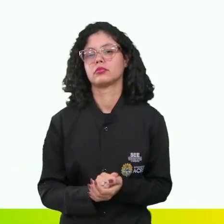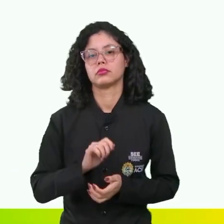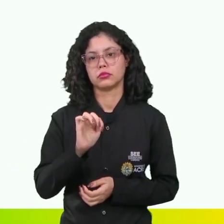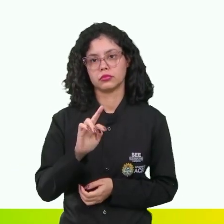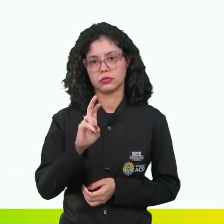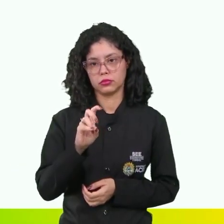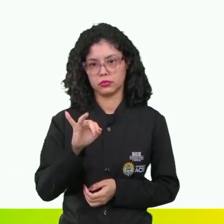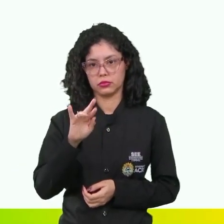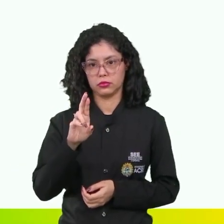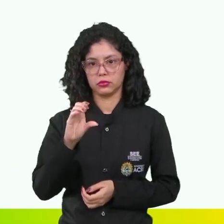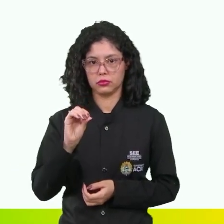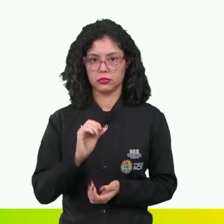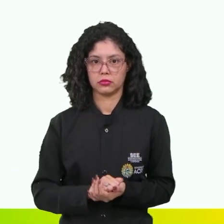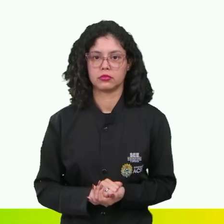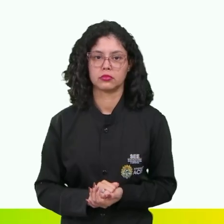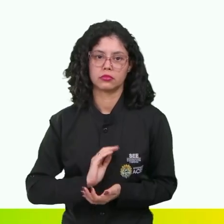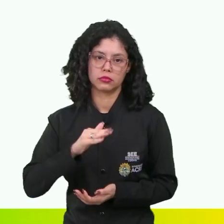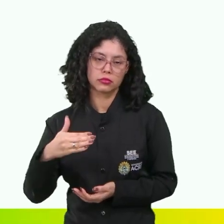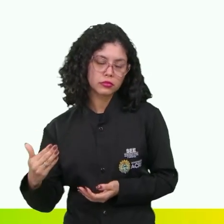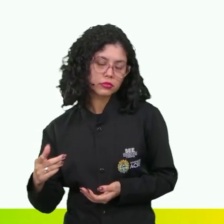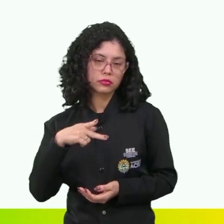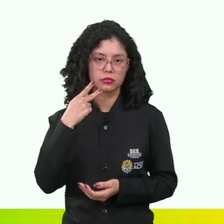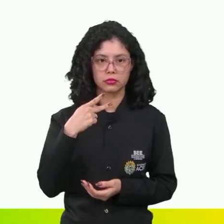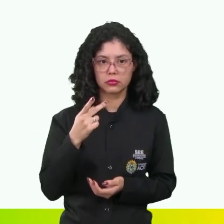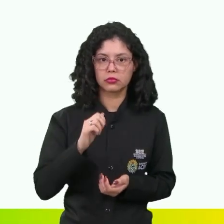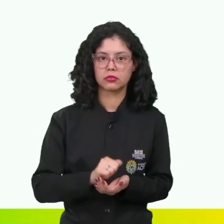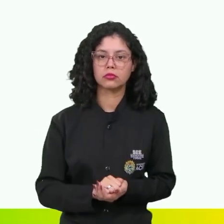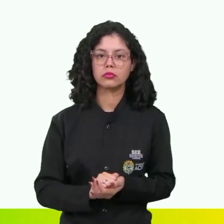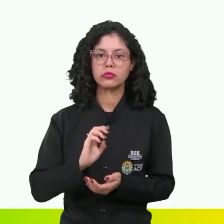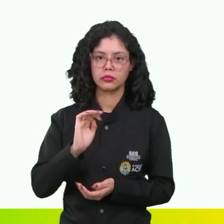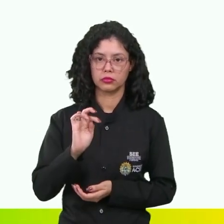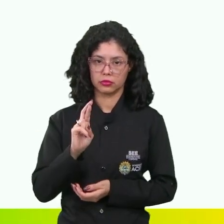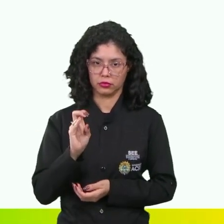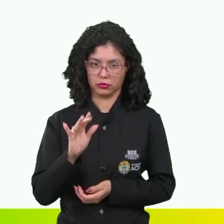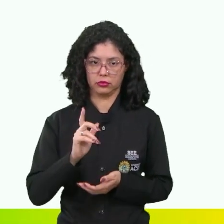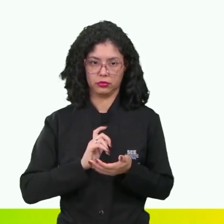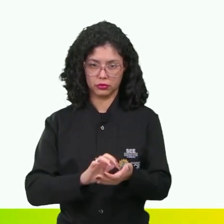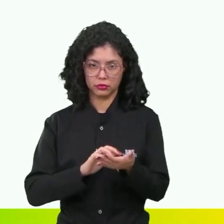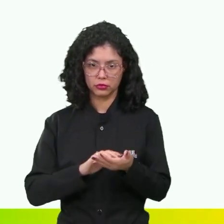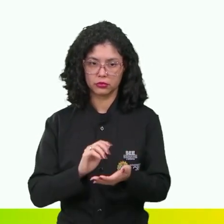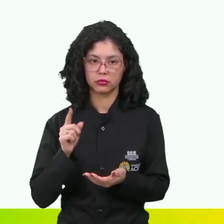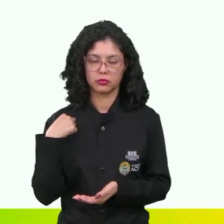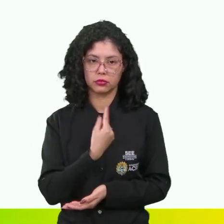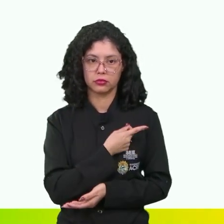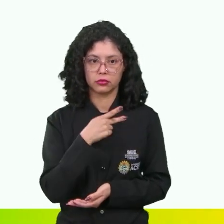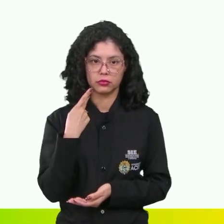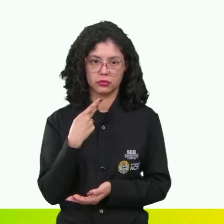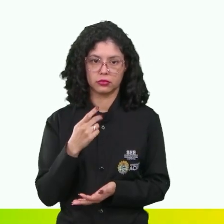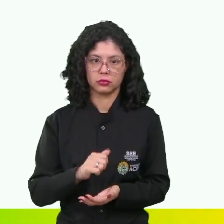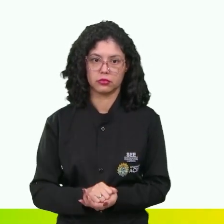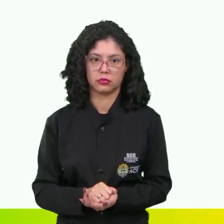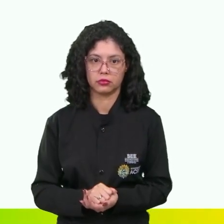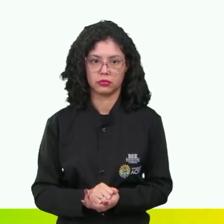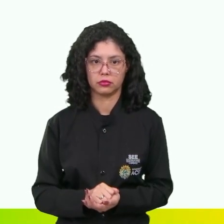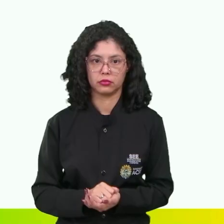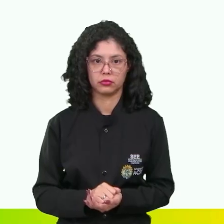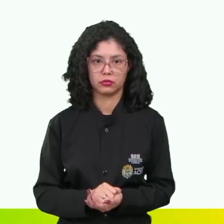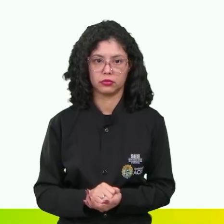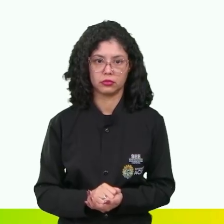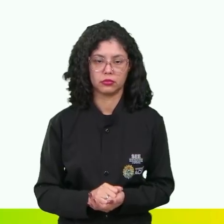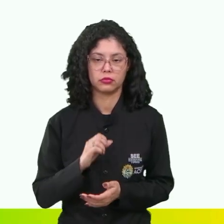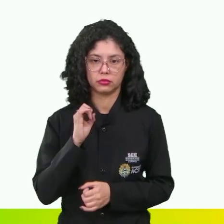e automático. Então, quando nós falamos da curadoria digital, que nós estamos falando do advento aí